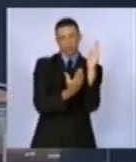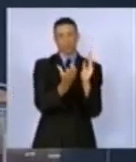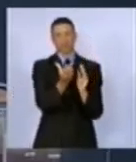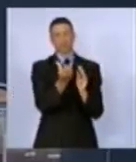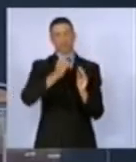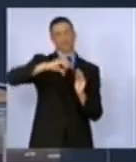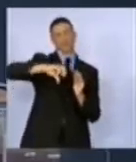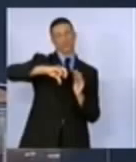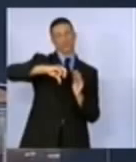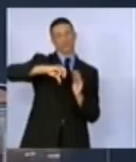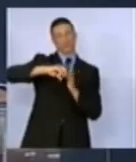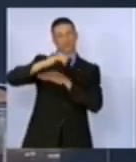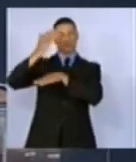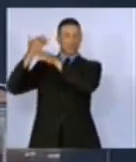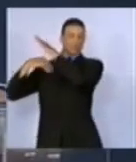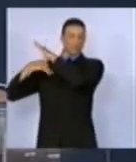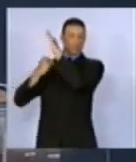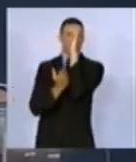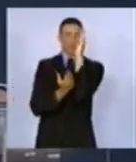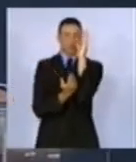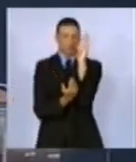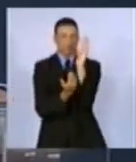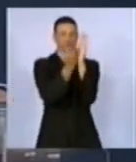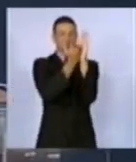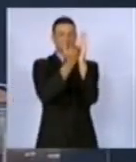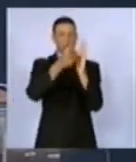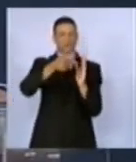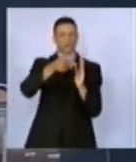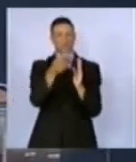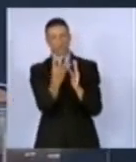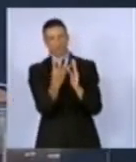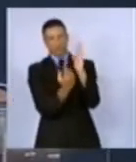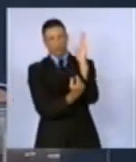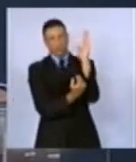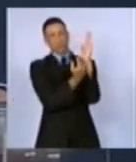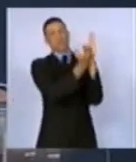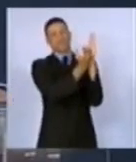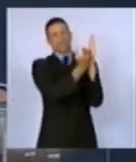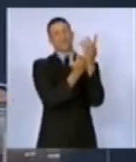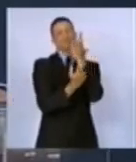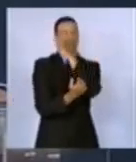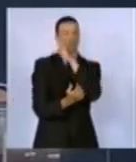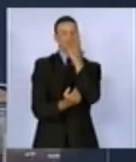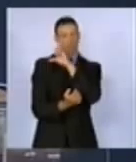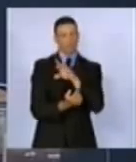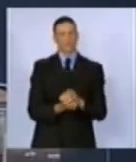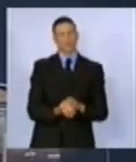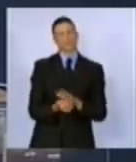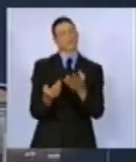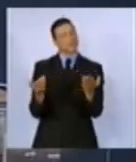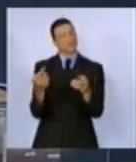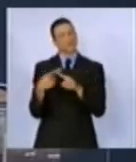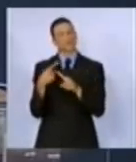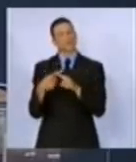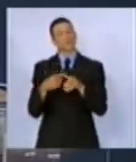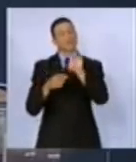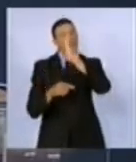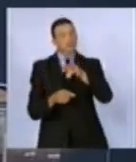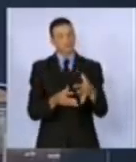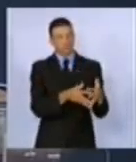no ano passado Subimos para 74.8 Um dos fatores foi justamente colher a cana com máquina